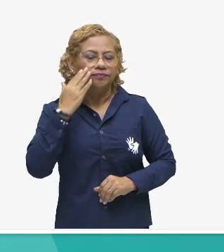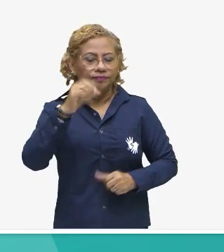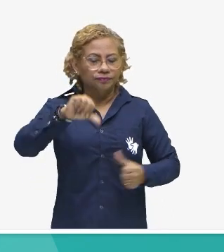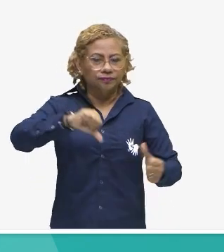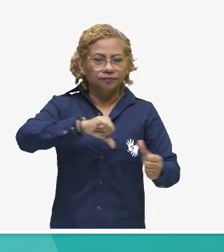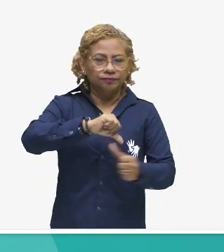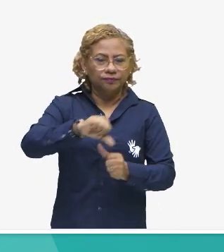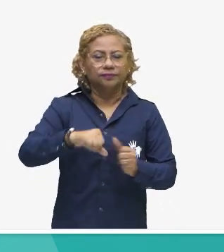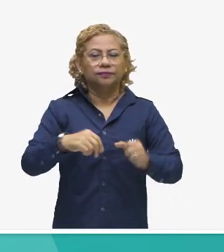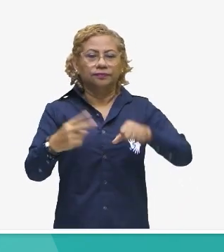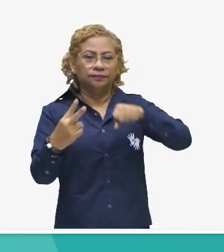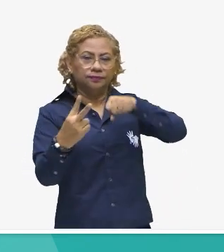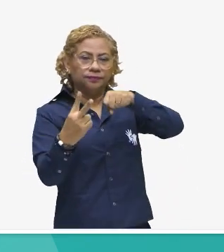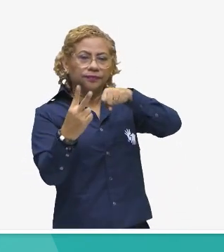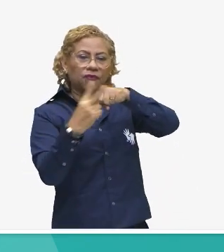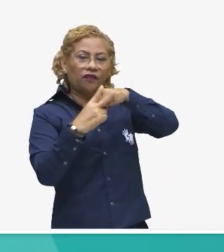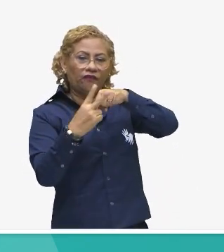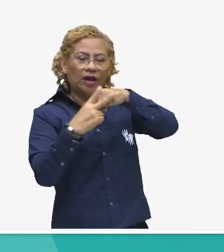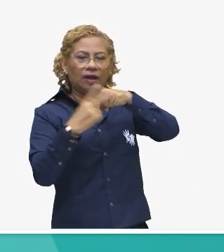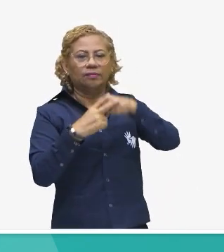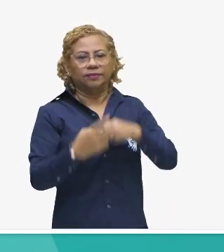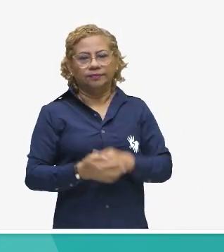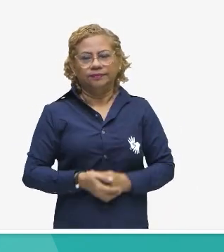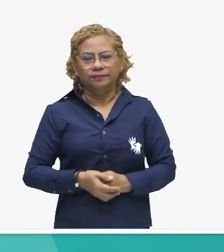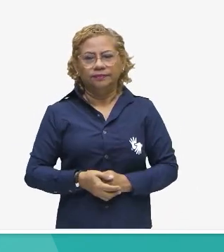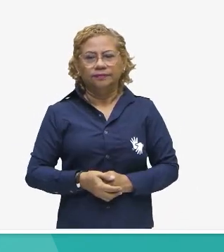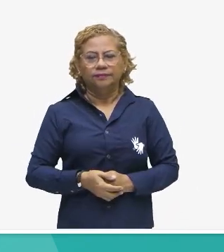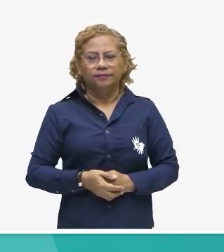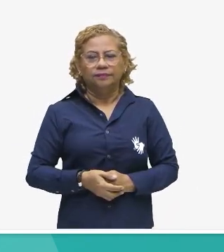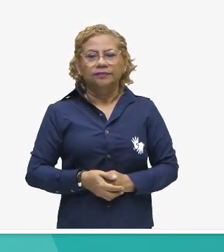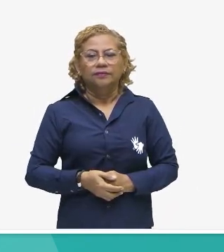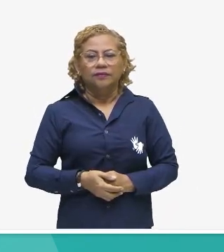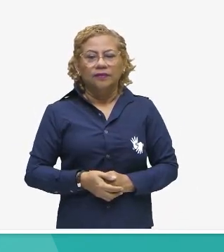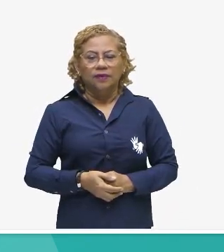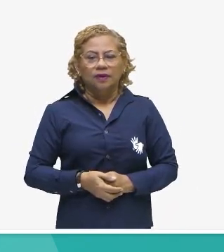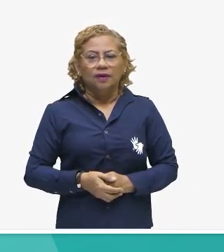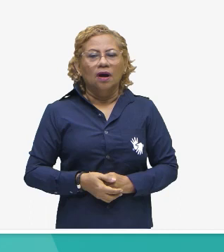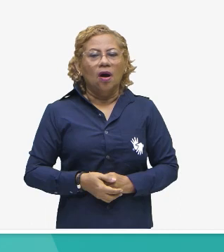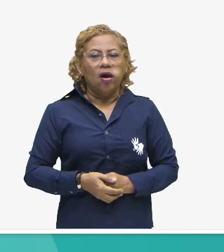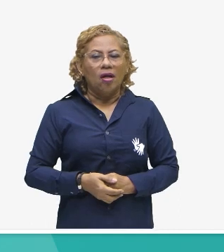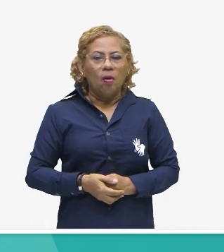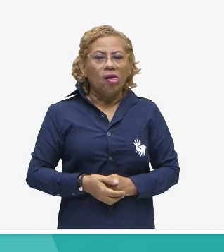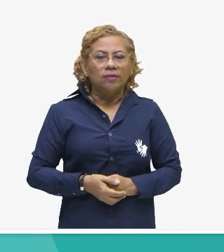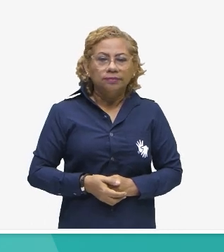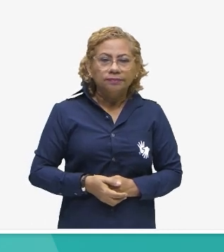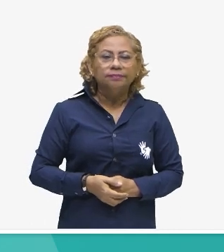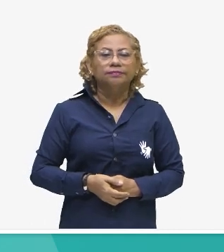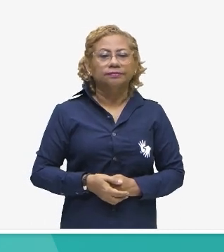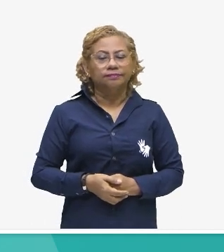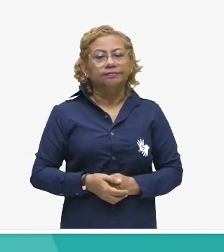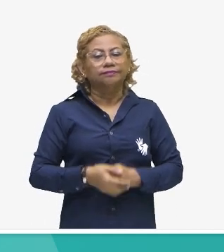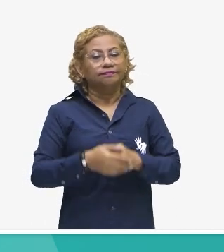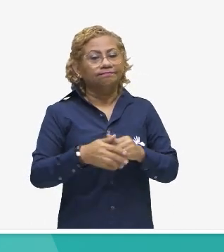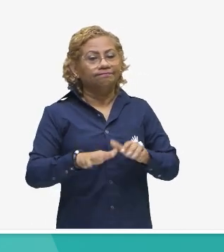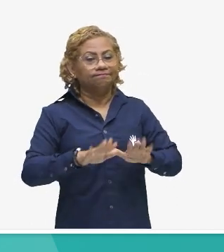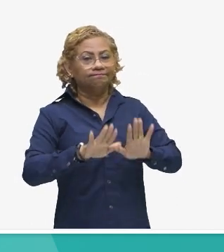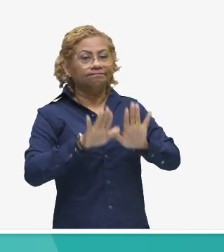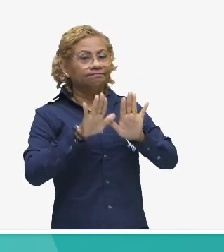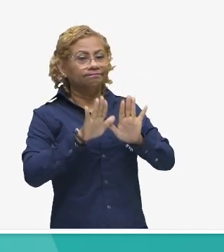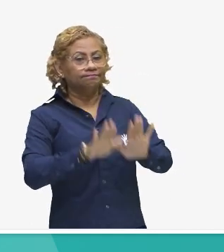preso por 3 meses e depois será expulso do país.